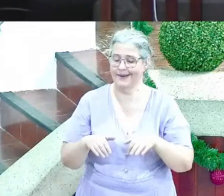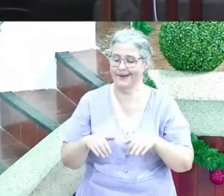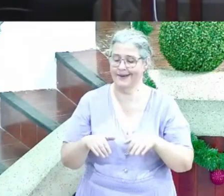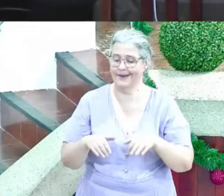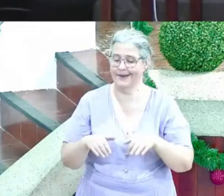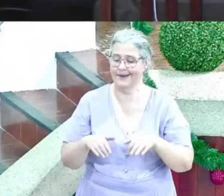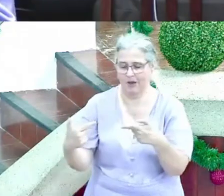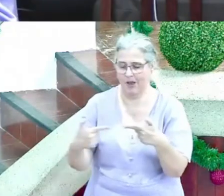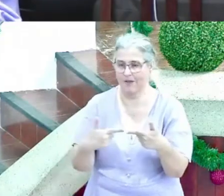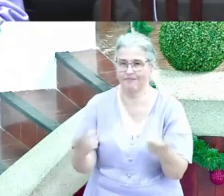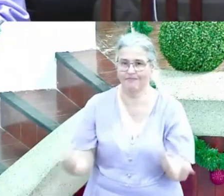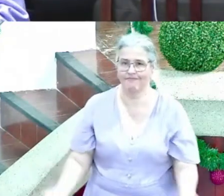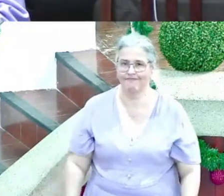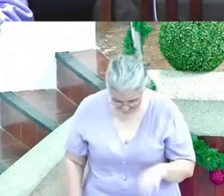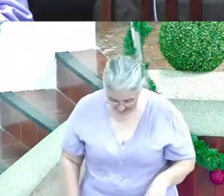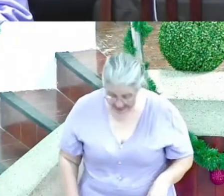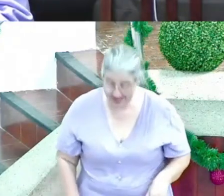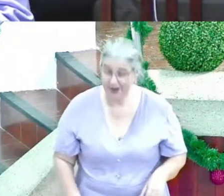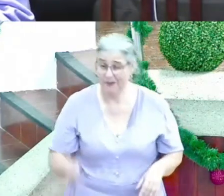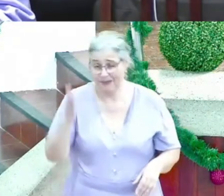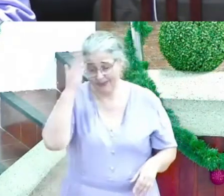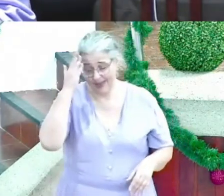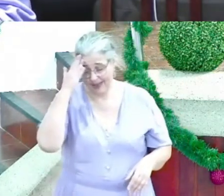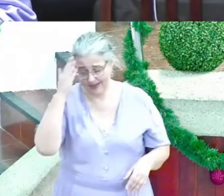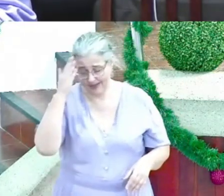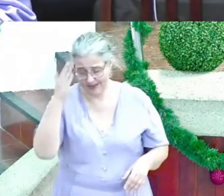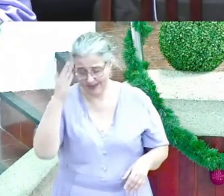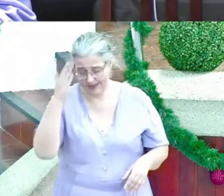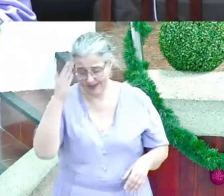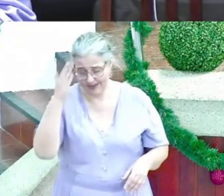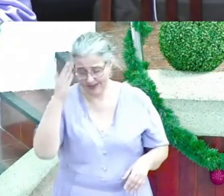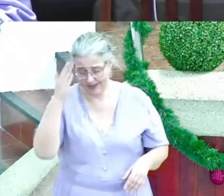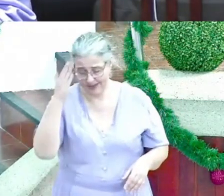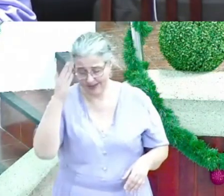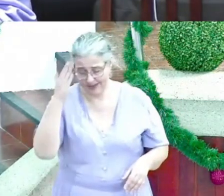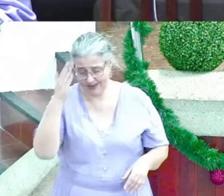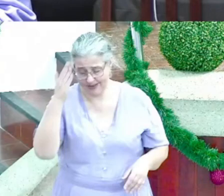homem: caos político, rebelião,